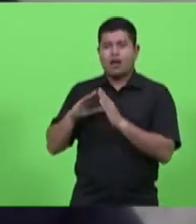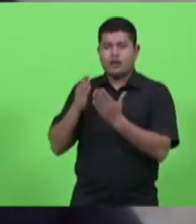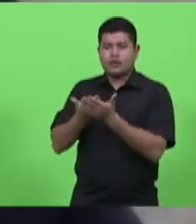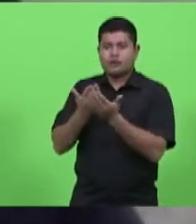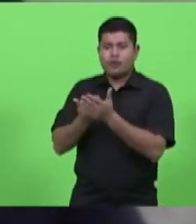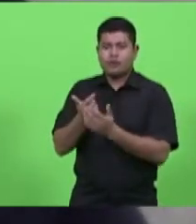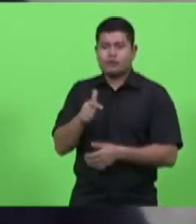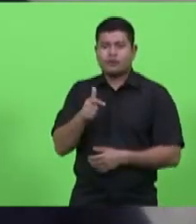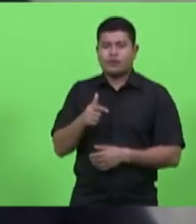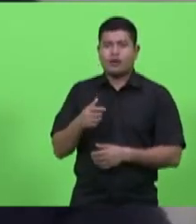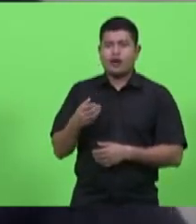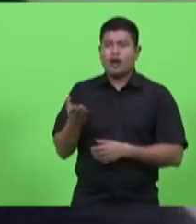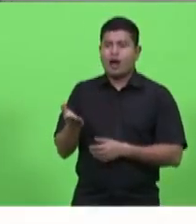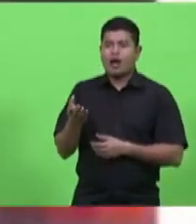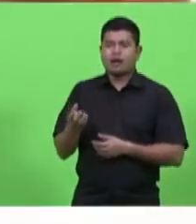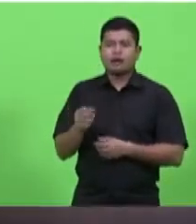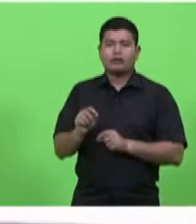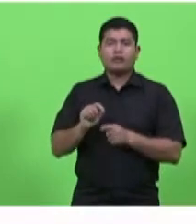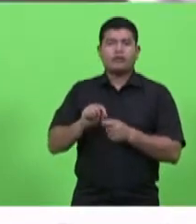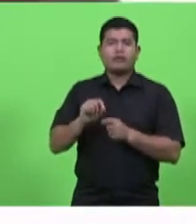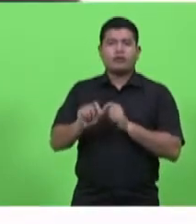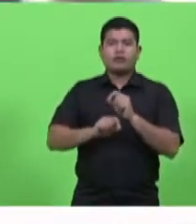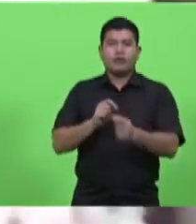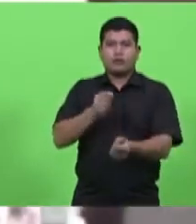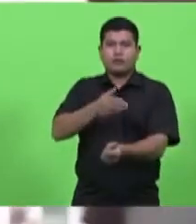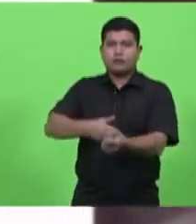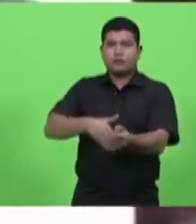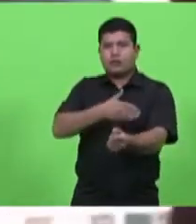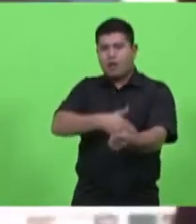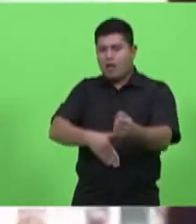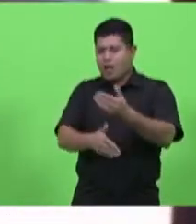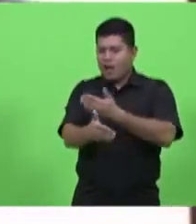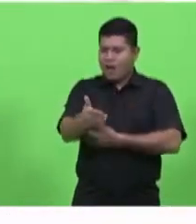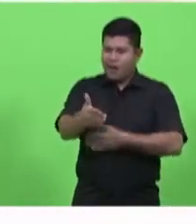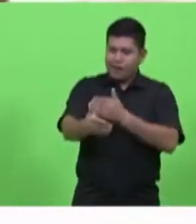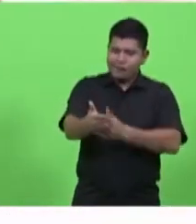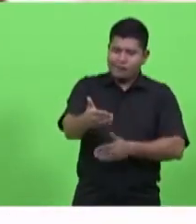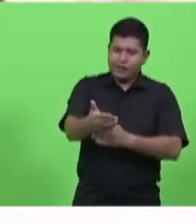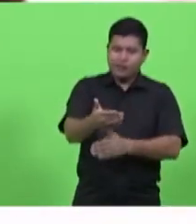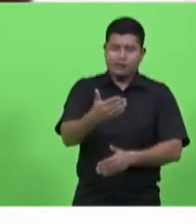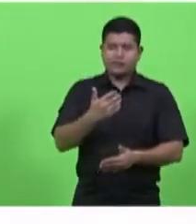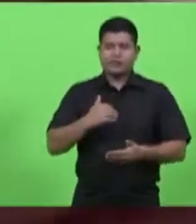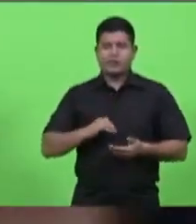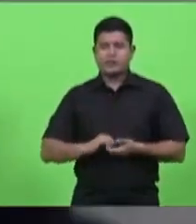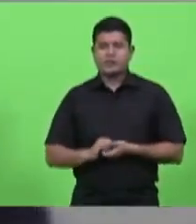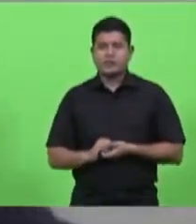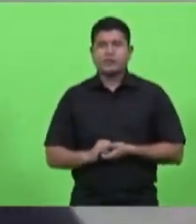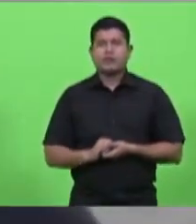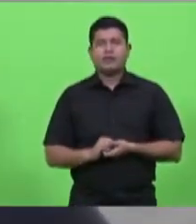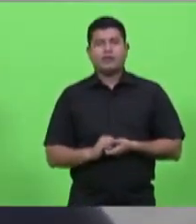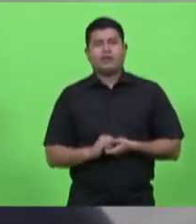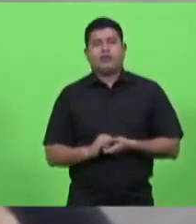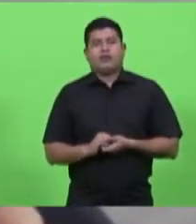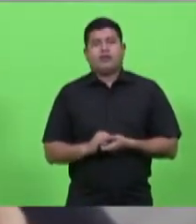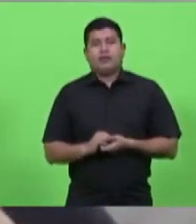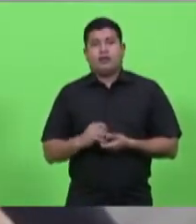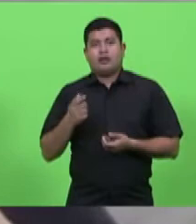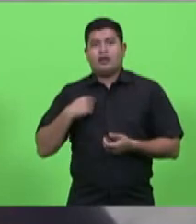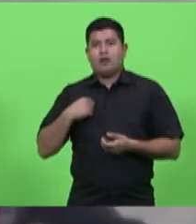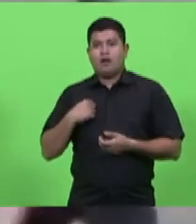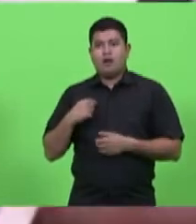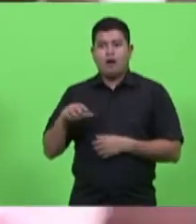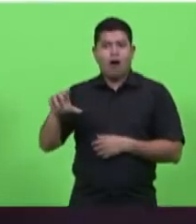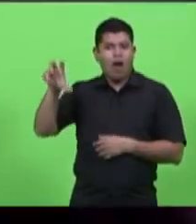se automutilando. Olha aqui, eu tenho a foto aqui, ó. Olha o braço da criança. E olha aqui, o áudio